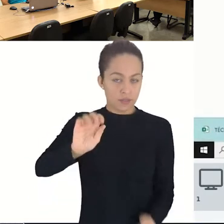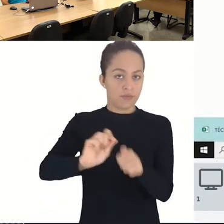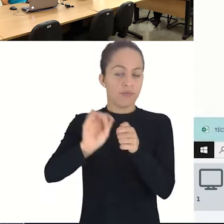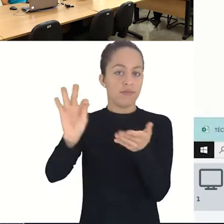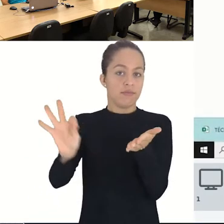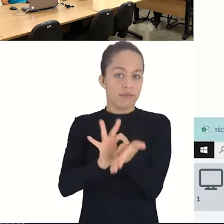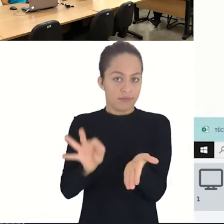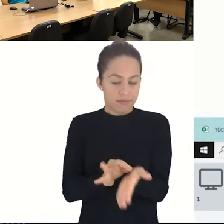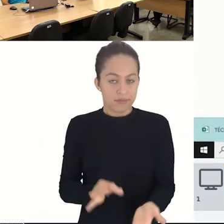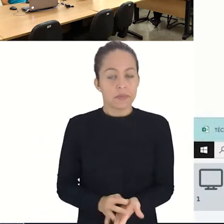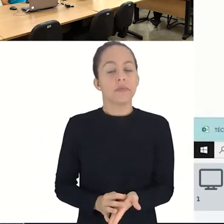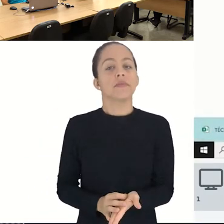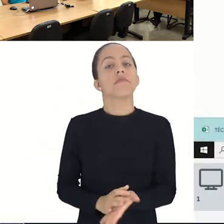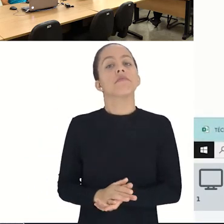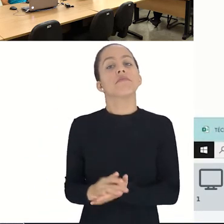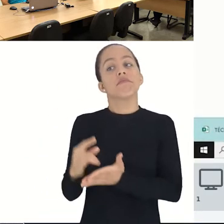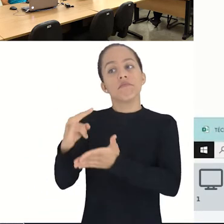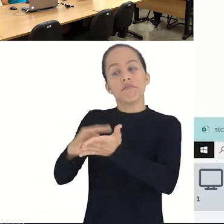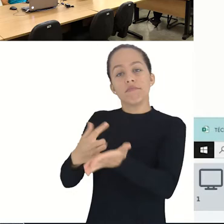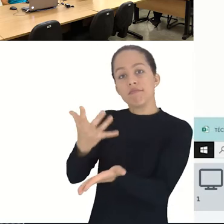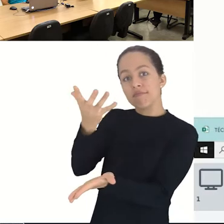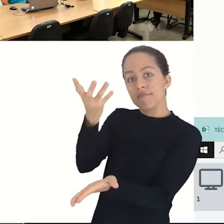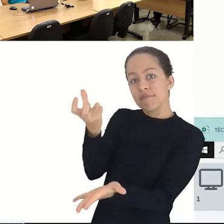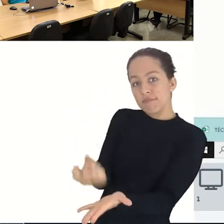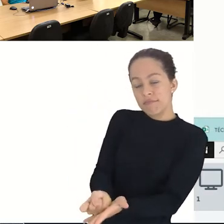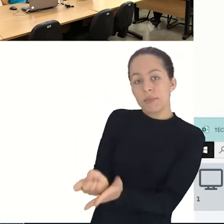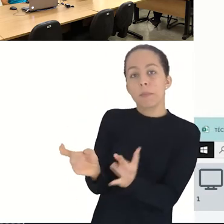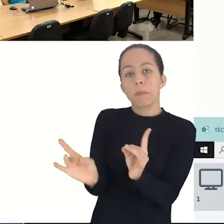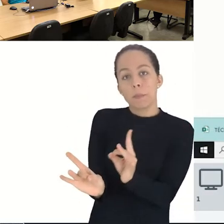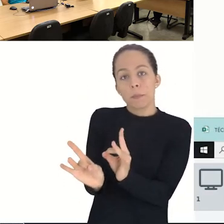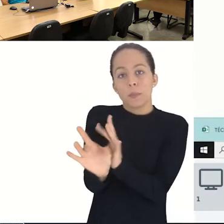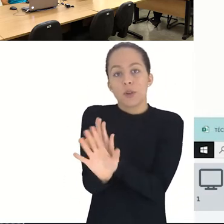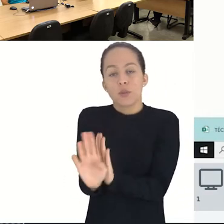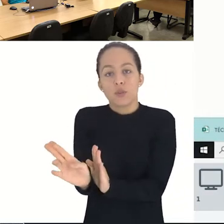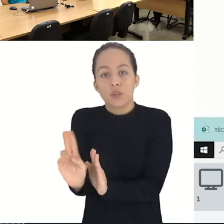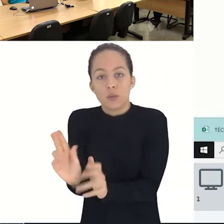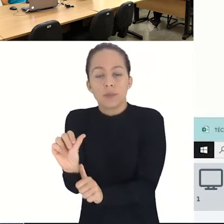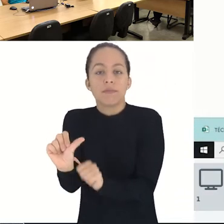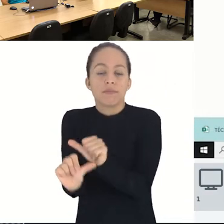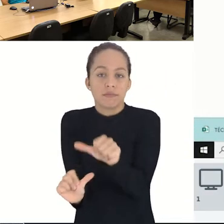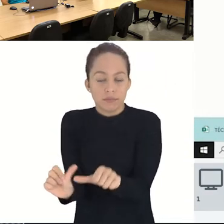candidatos alterar o nome do arquivo que download